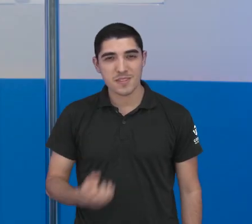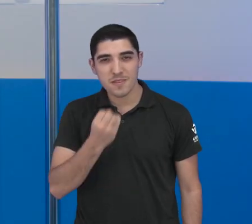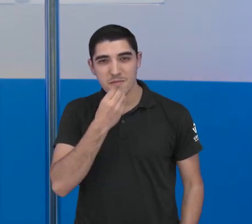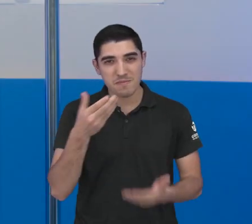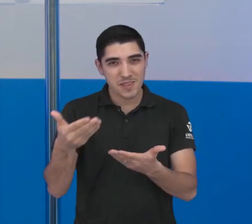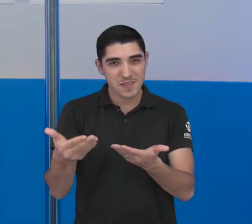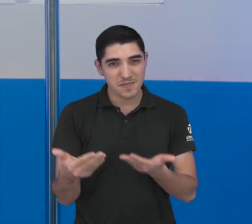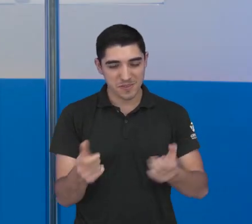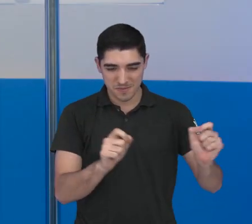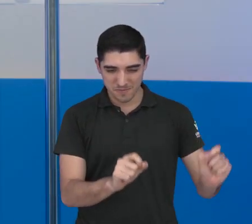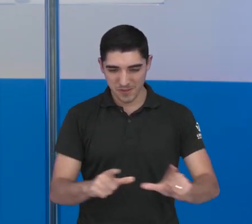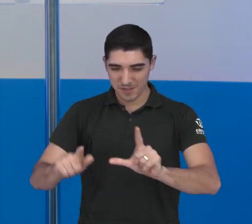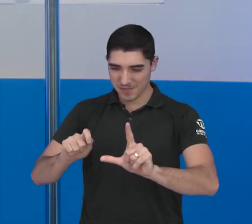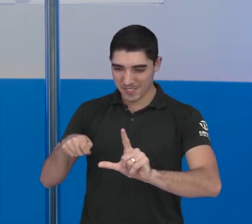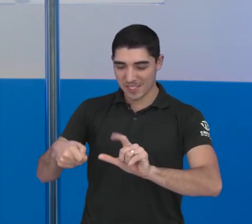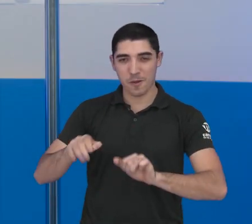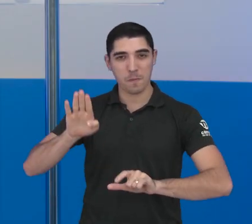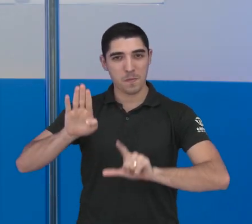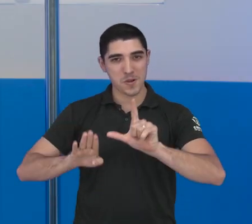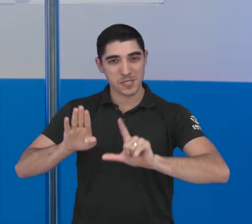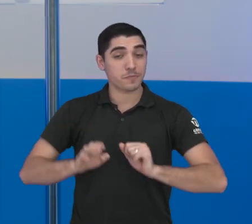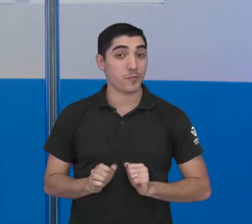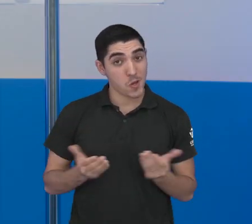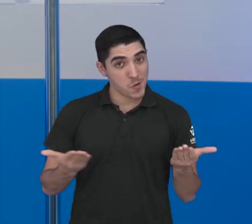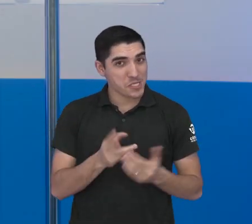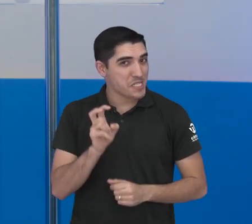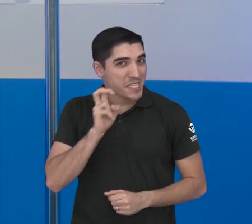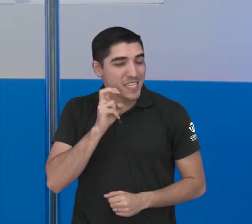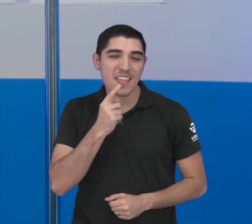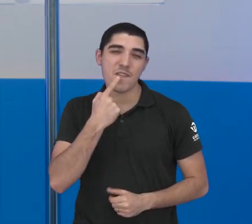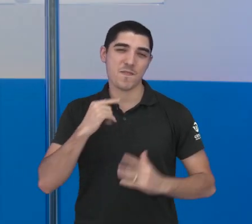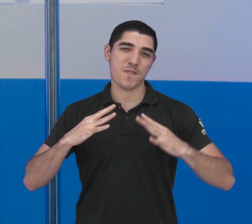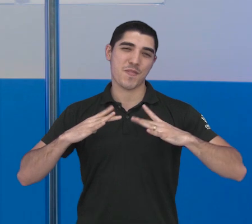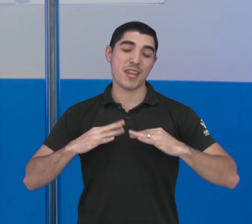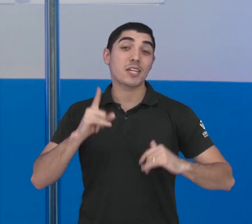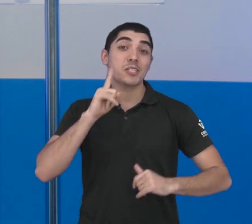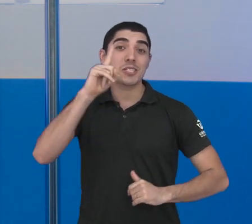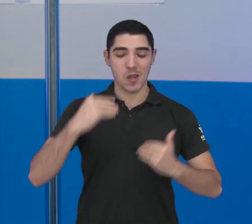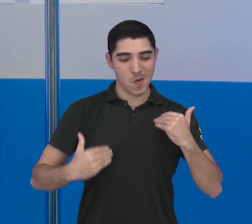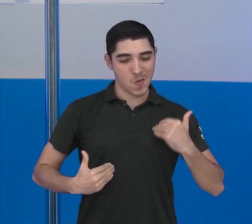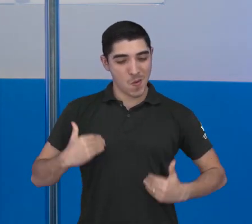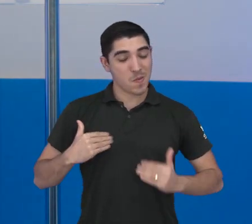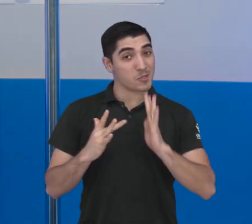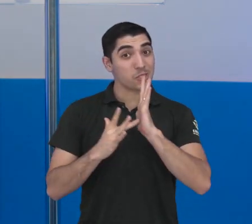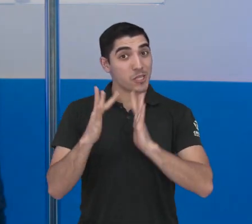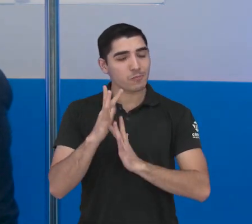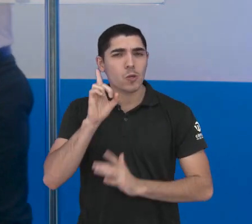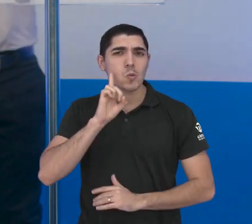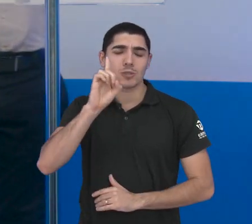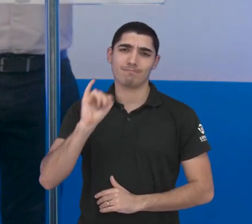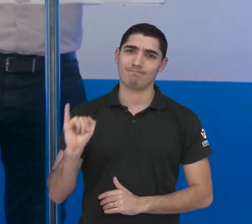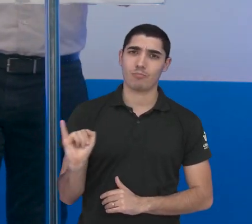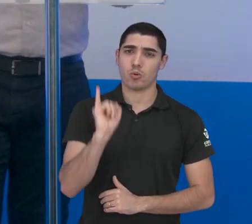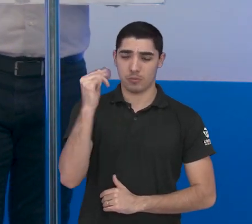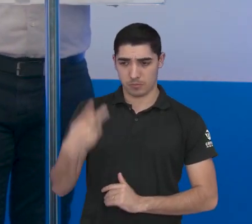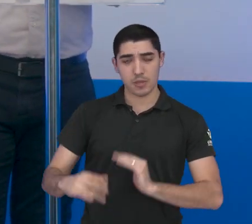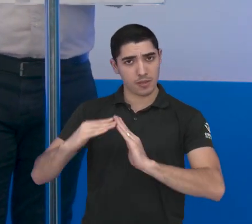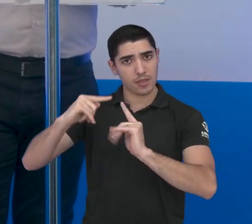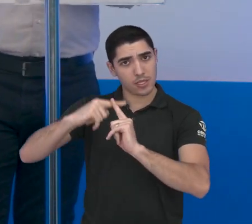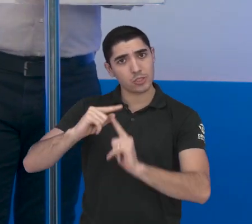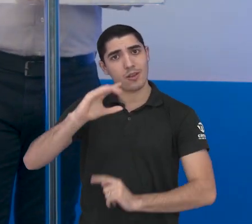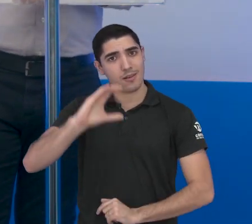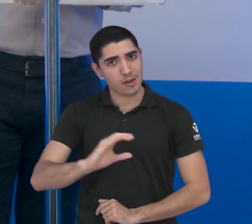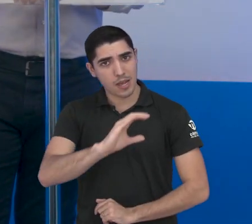E seja muito bem-vindo ao Boletim Legislativo. Hoje é quinta-feira, feriado, dia de Corpus Christi, data importante para a religião